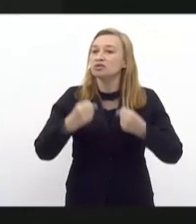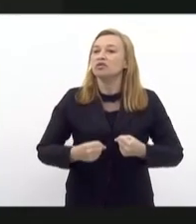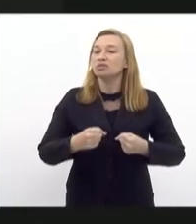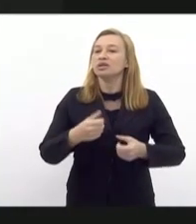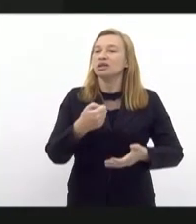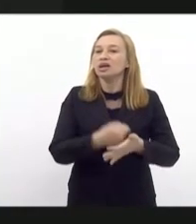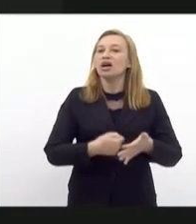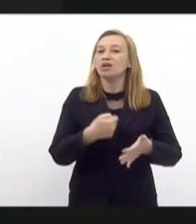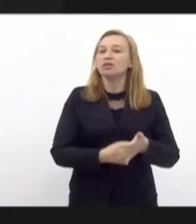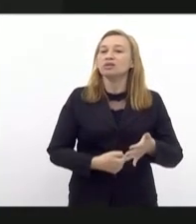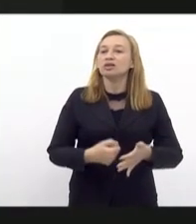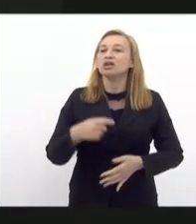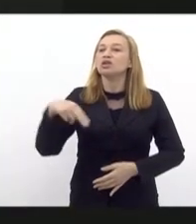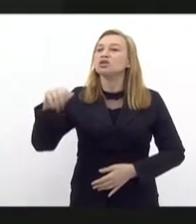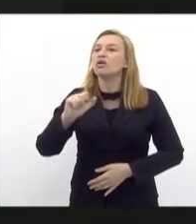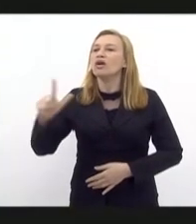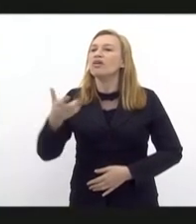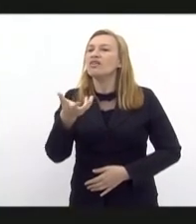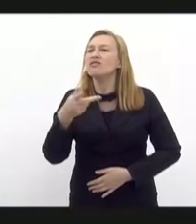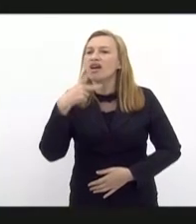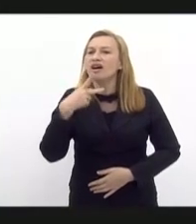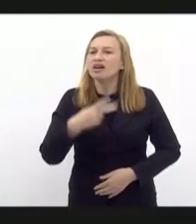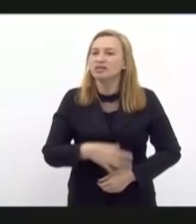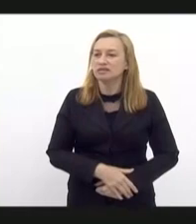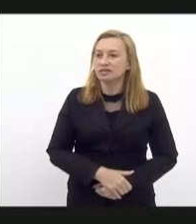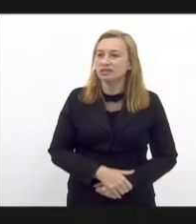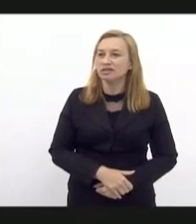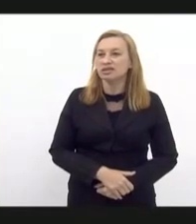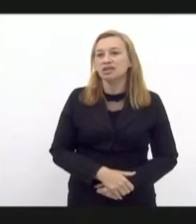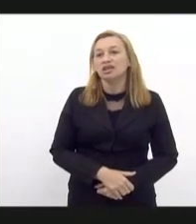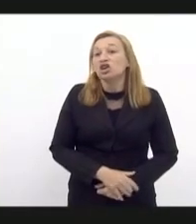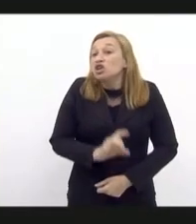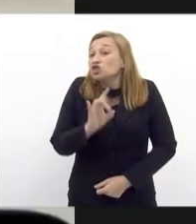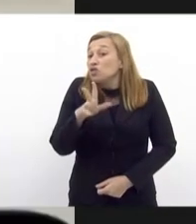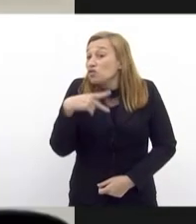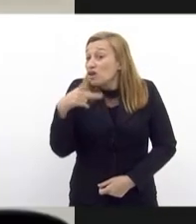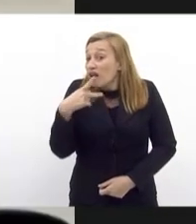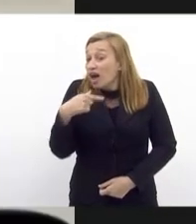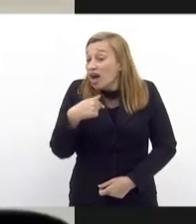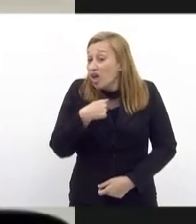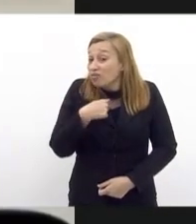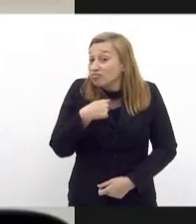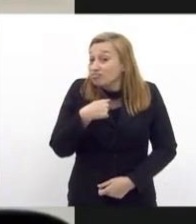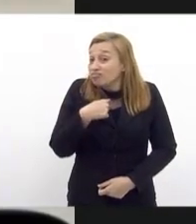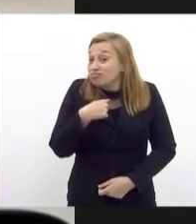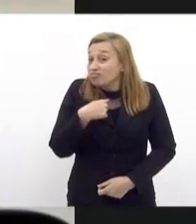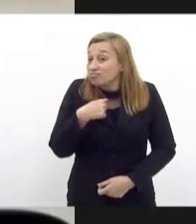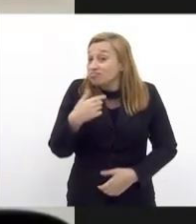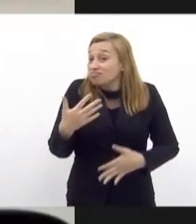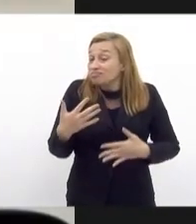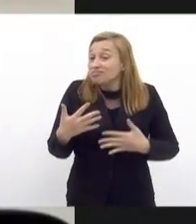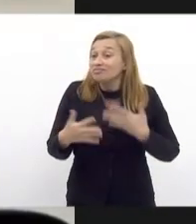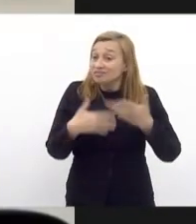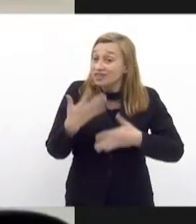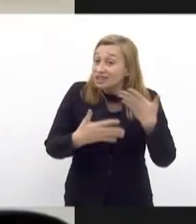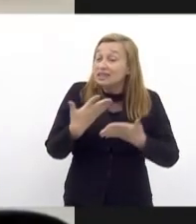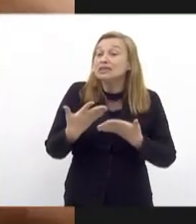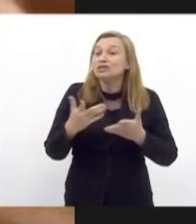Parabéns. Deputado Noel, quer usar a palavra, por favor? É apenas dizer que eu estou muito entusiasmado com essa atitude